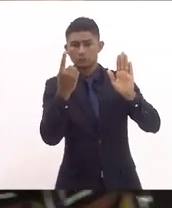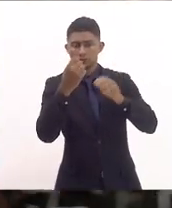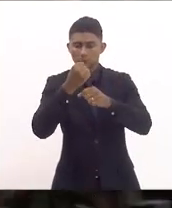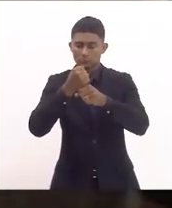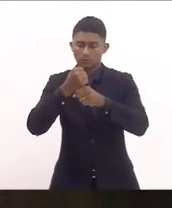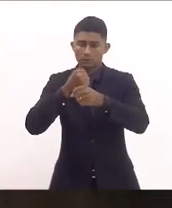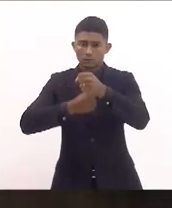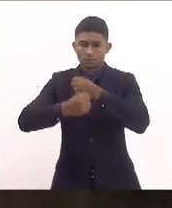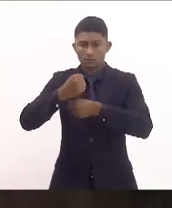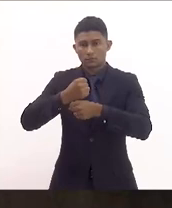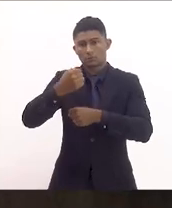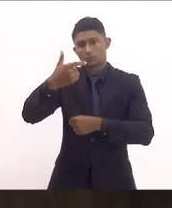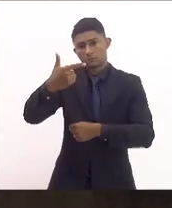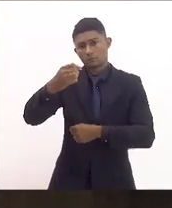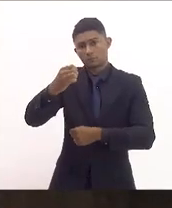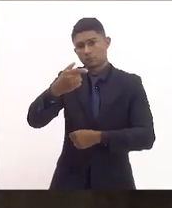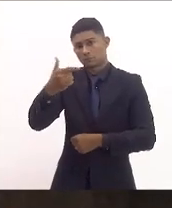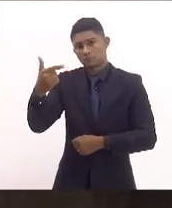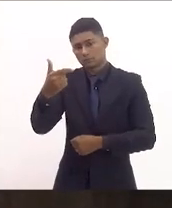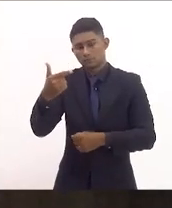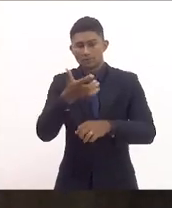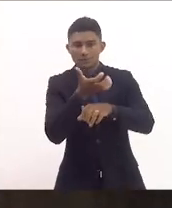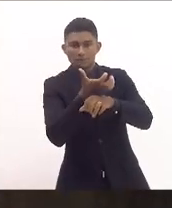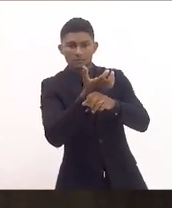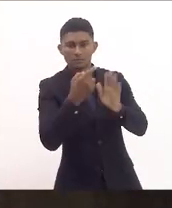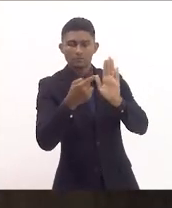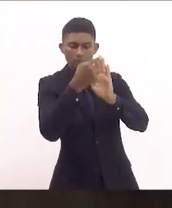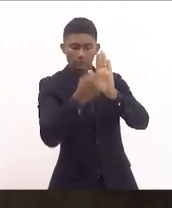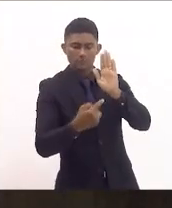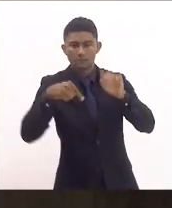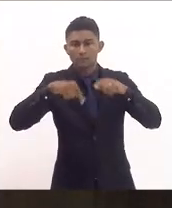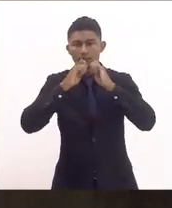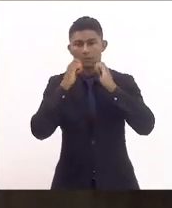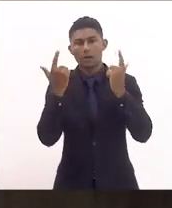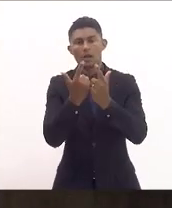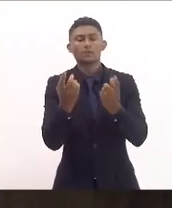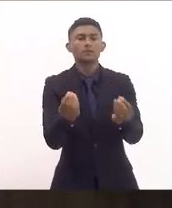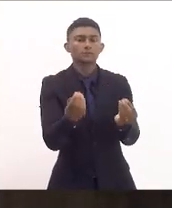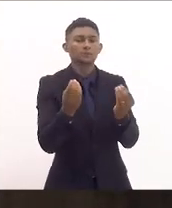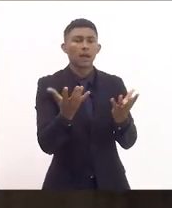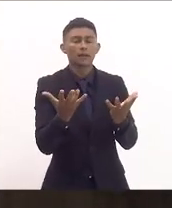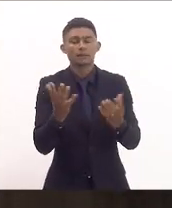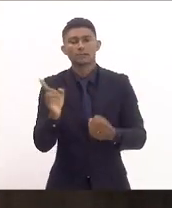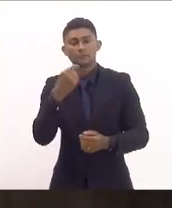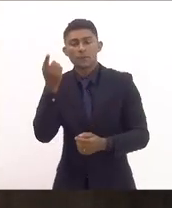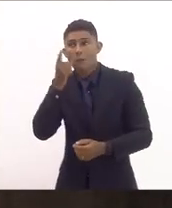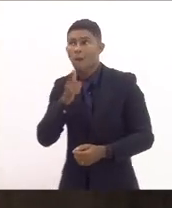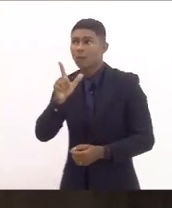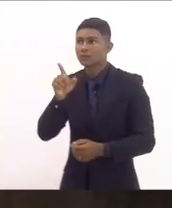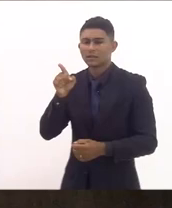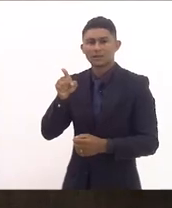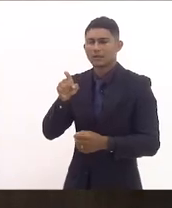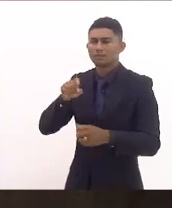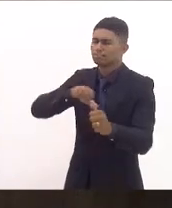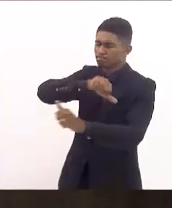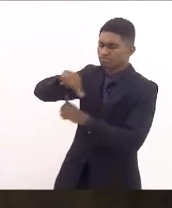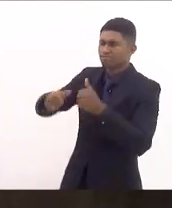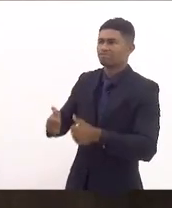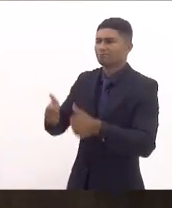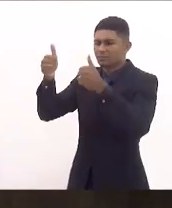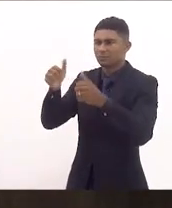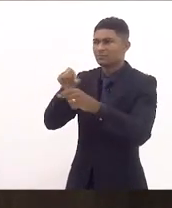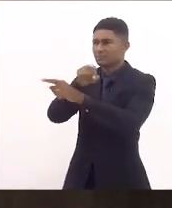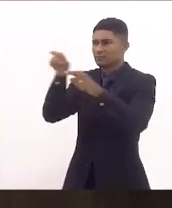1022 que a gente traz a matéria aqui para dentro da casa para gente conseguir reparar esse mal que hoje acontece